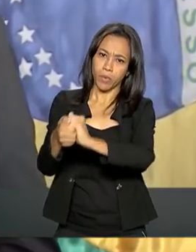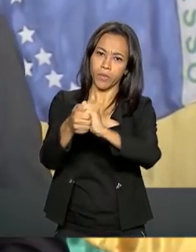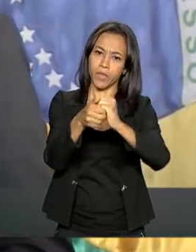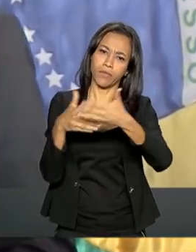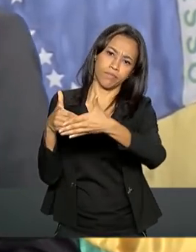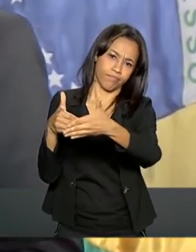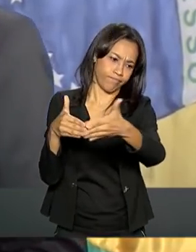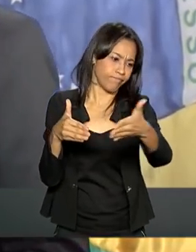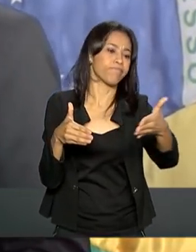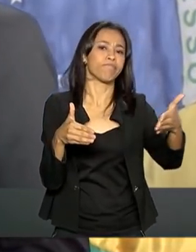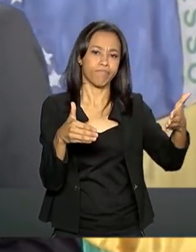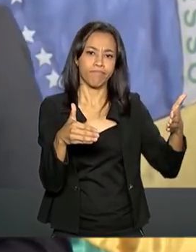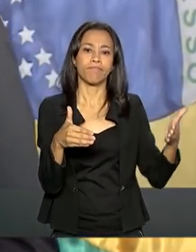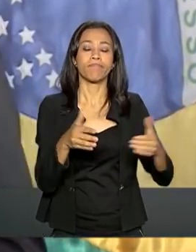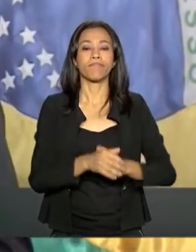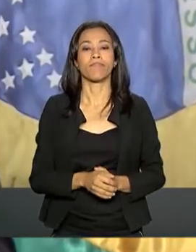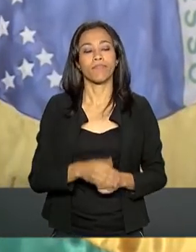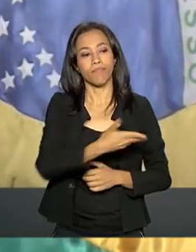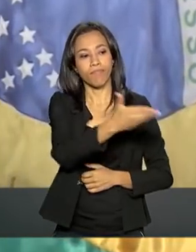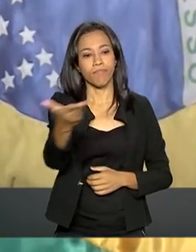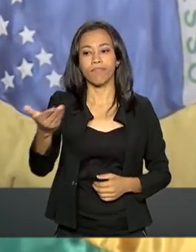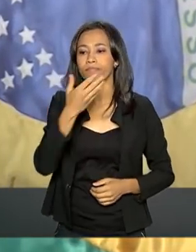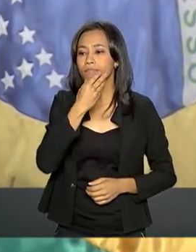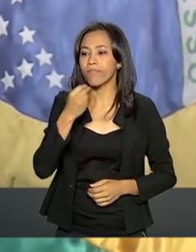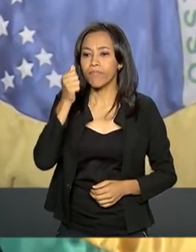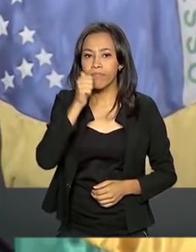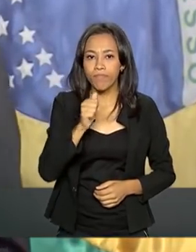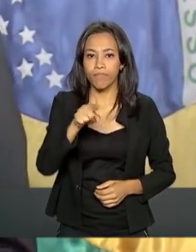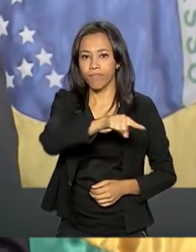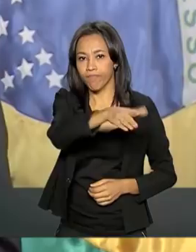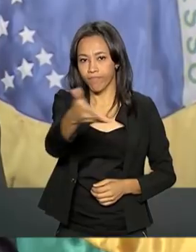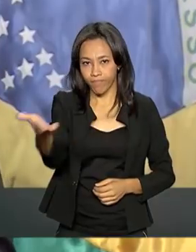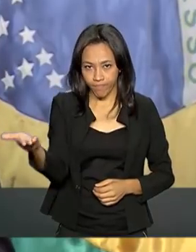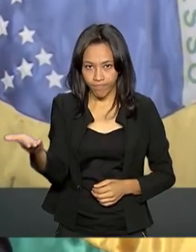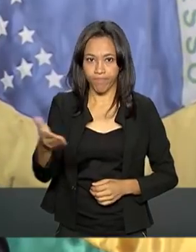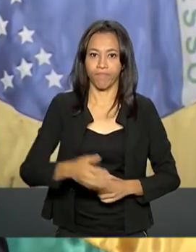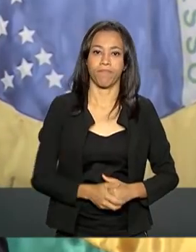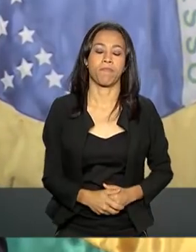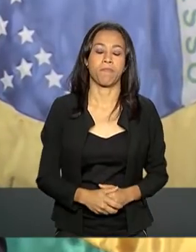presentes, senhoras e senhores,